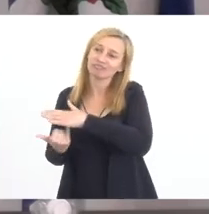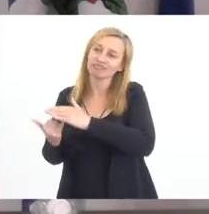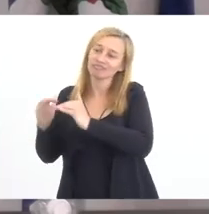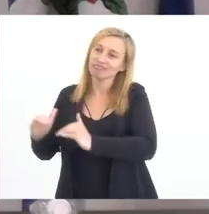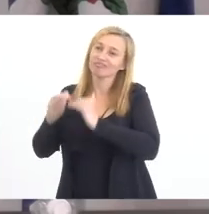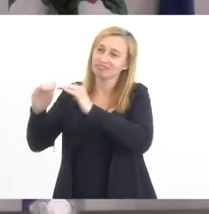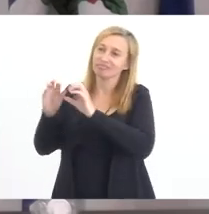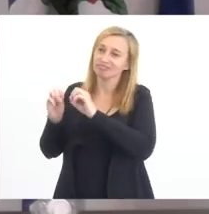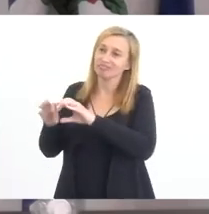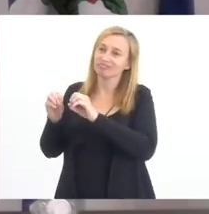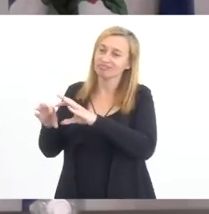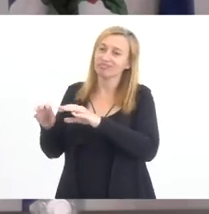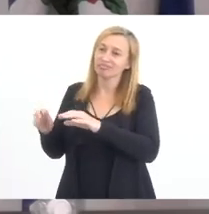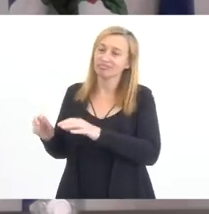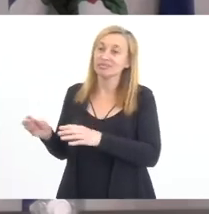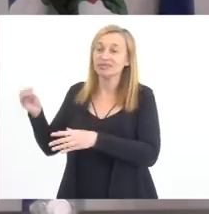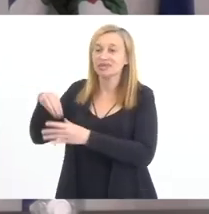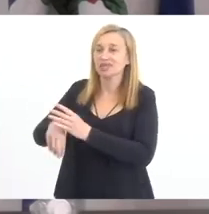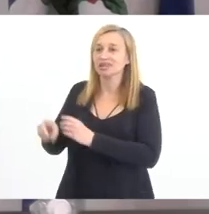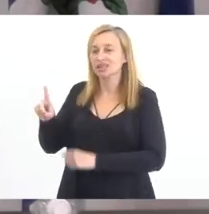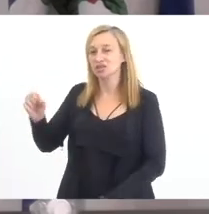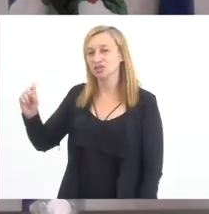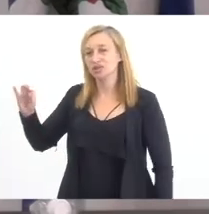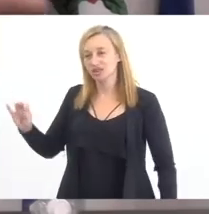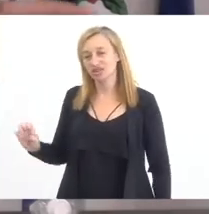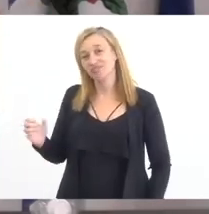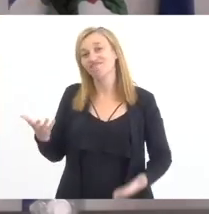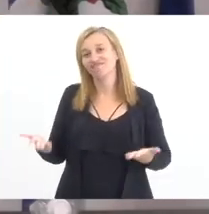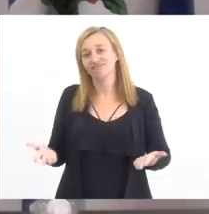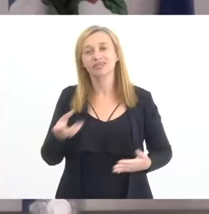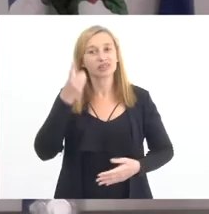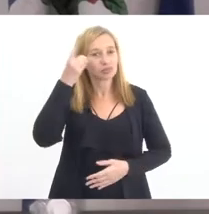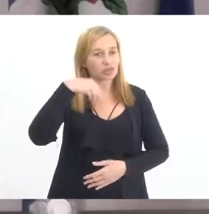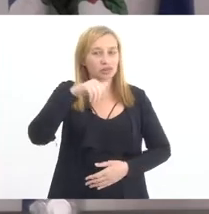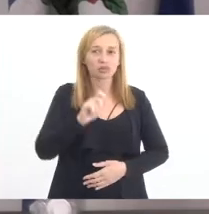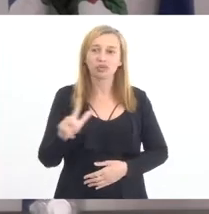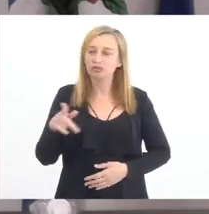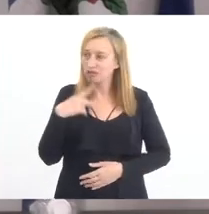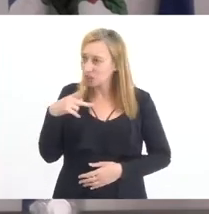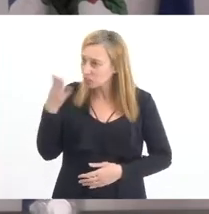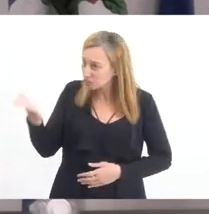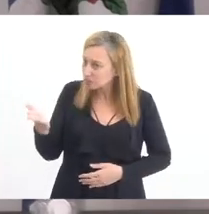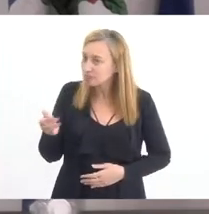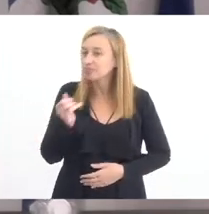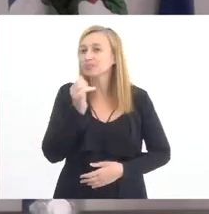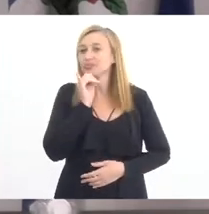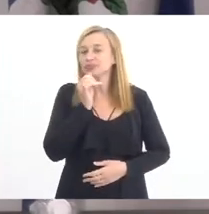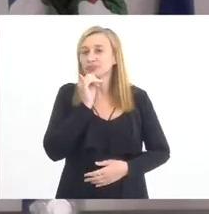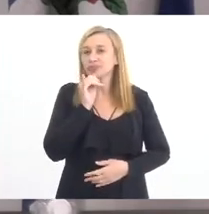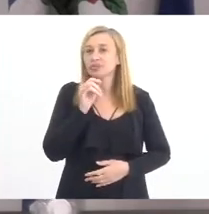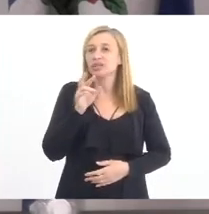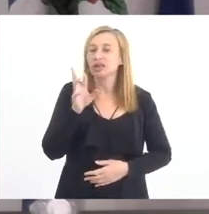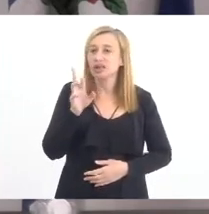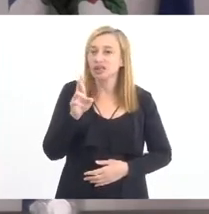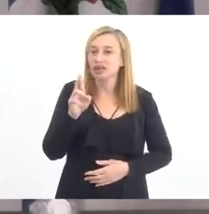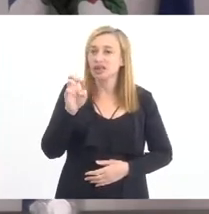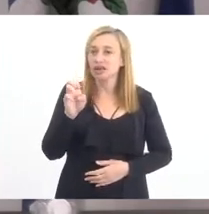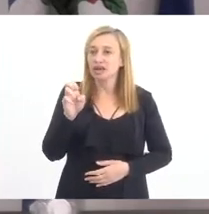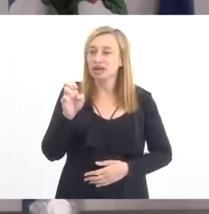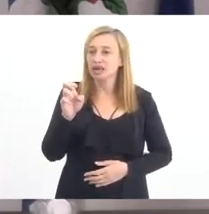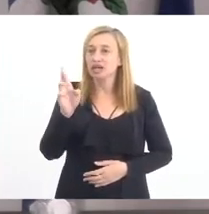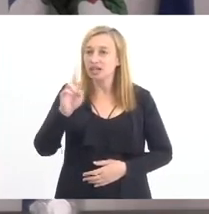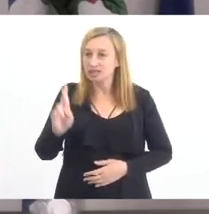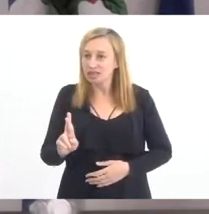superior consolidada na Zona Oeste. O deputado Noel bem colocou o exemplo de Resende. É